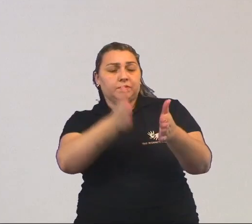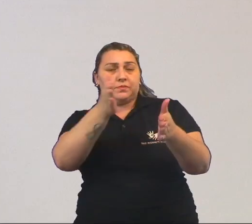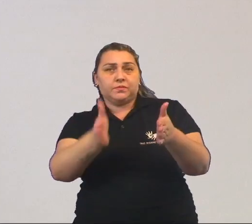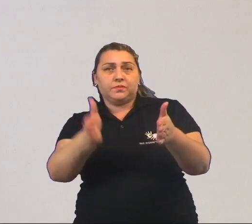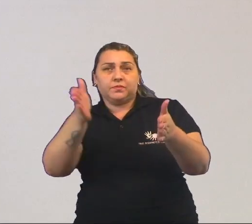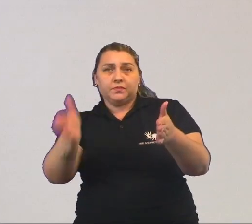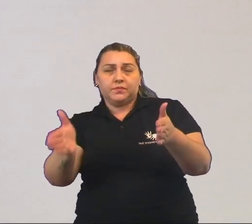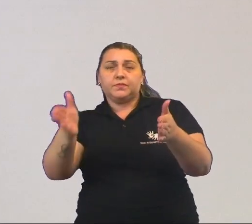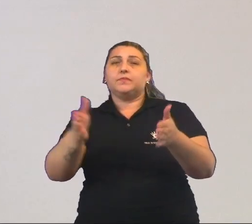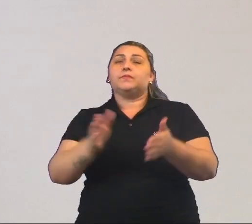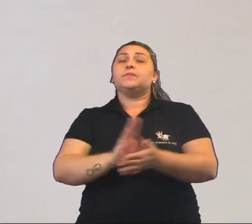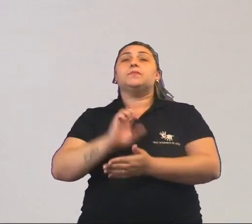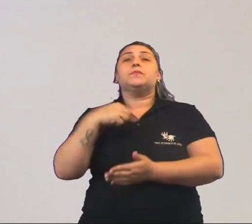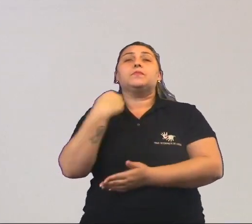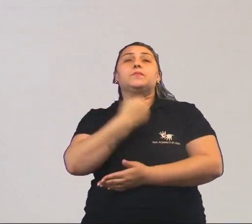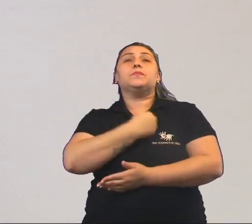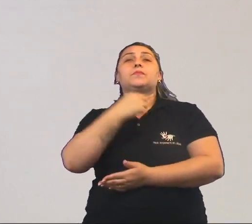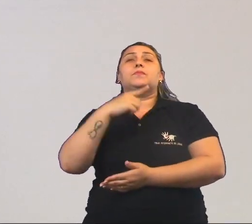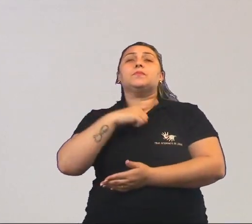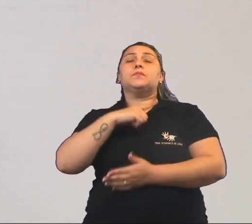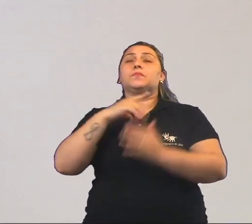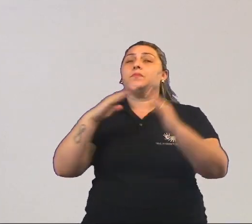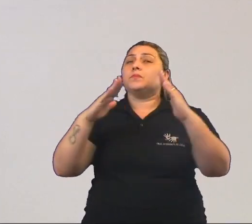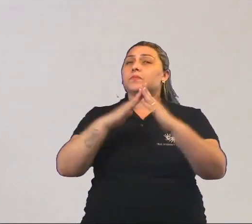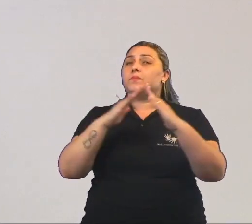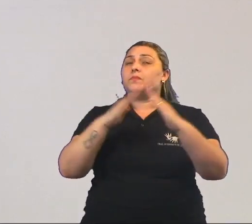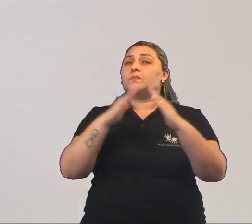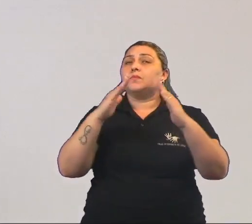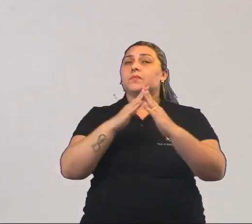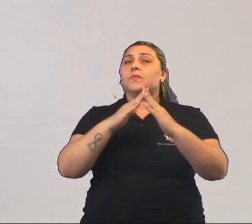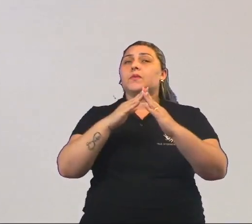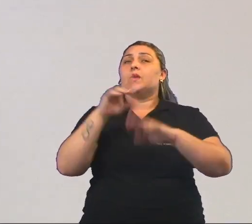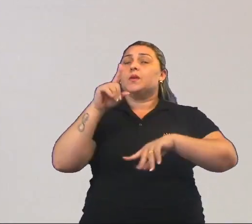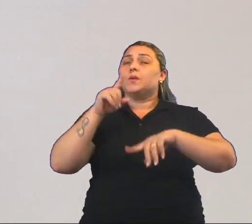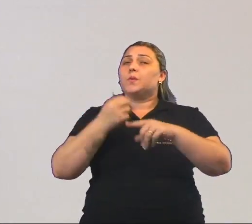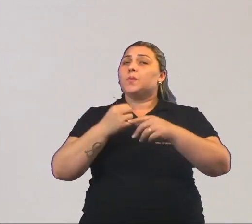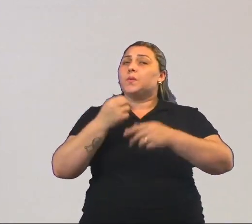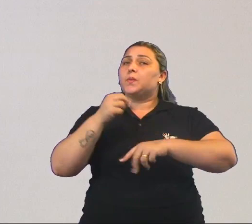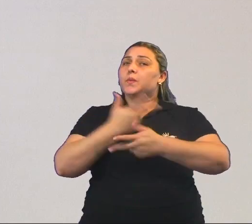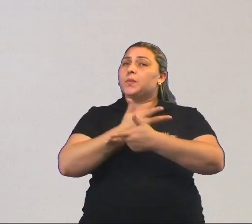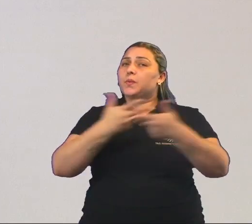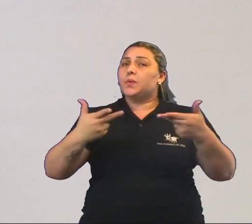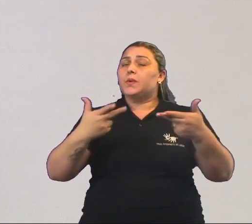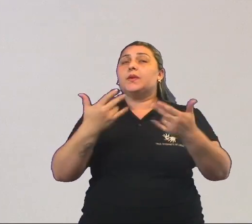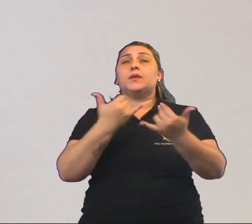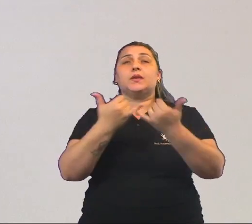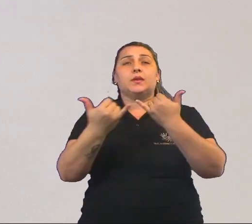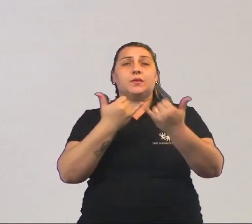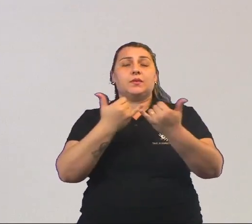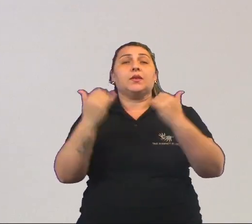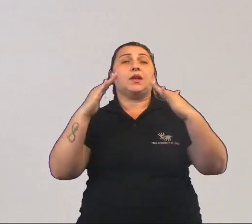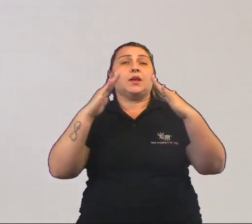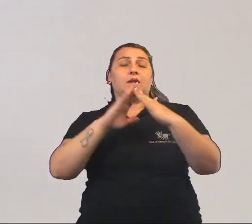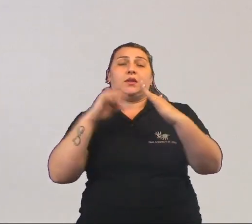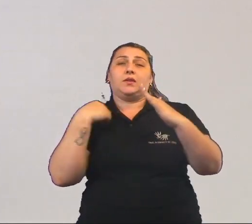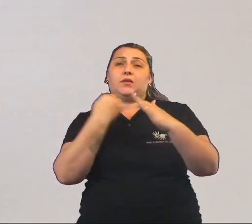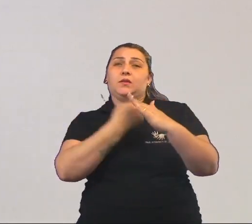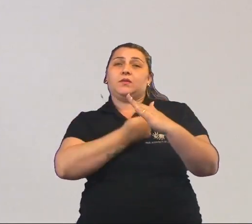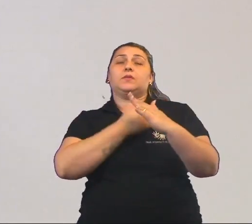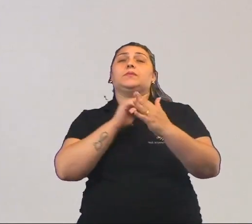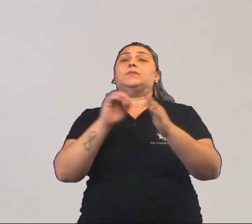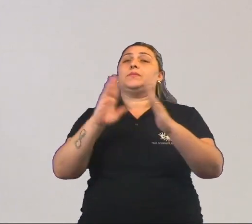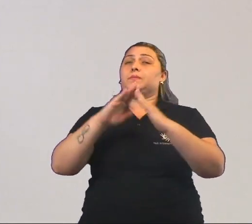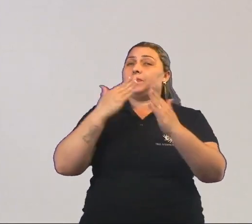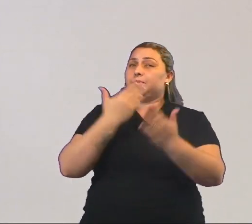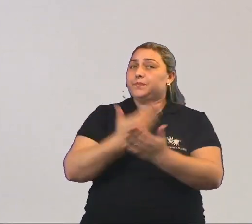sequência normalmente a gente trabalha em casa muitas coisas semelhante é isso tanto na casa da gente